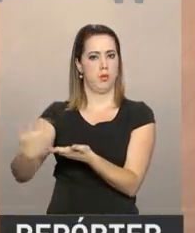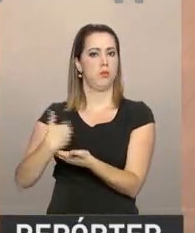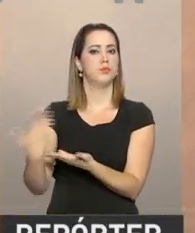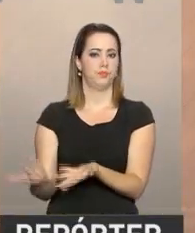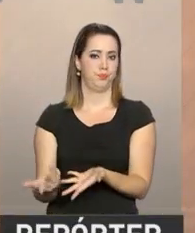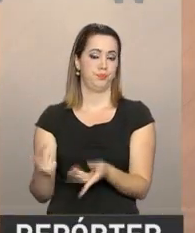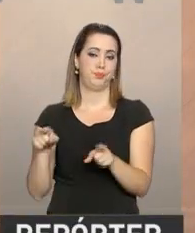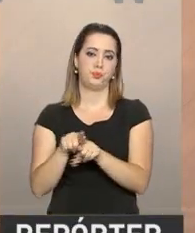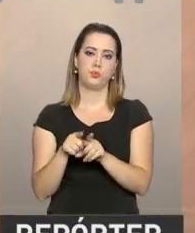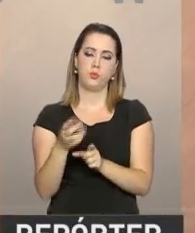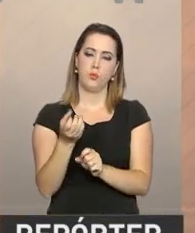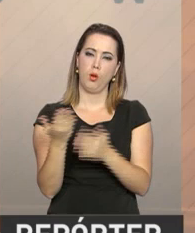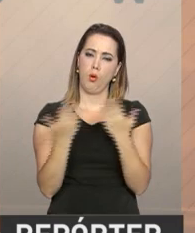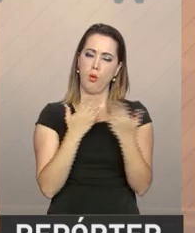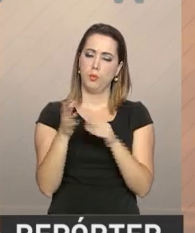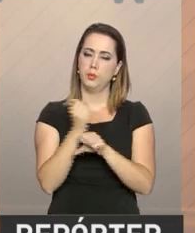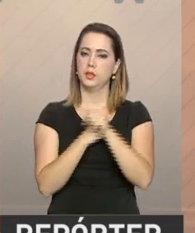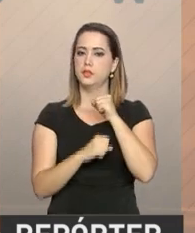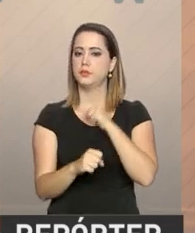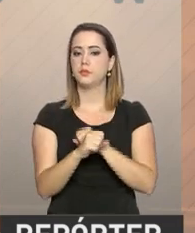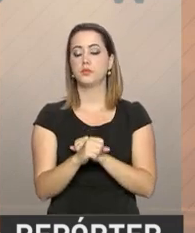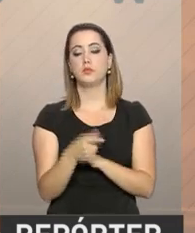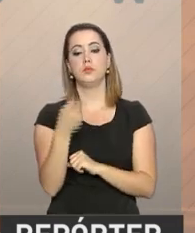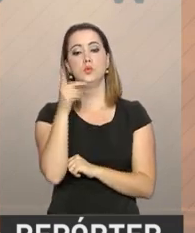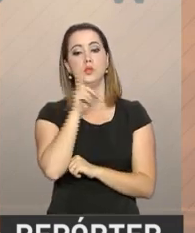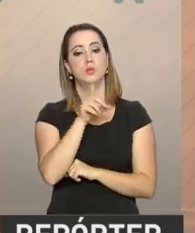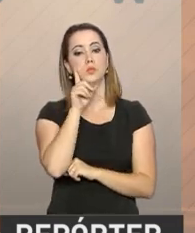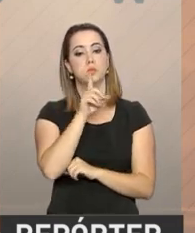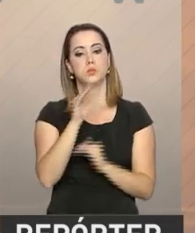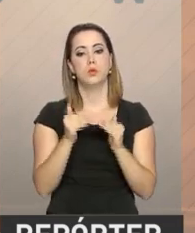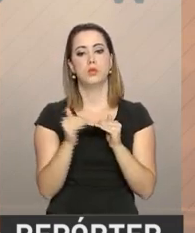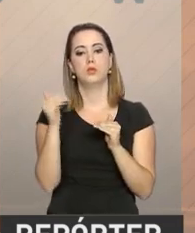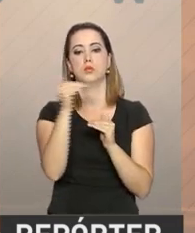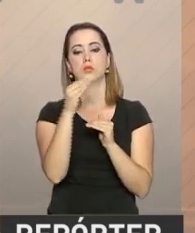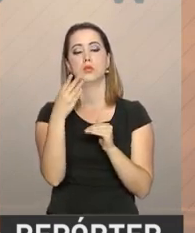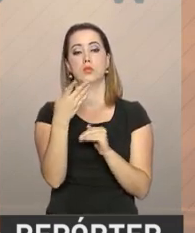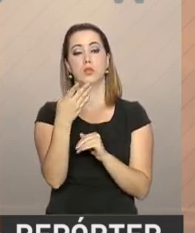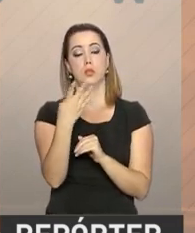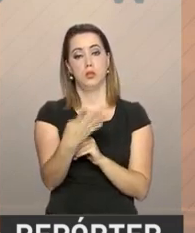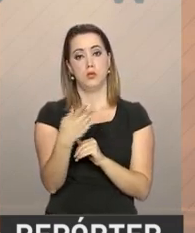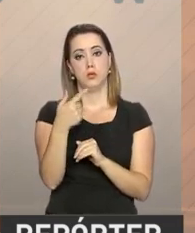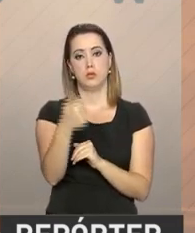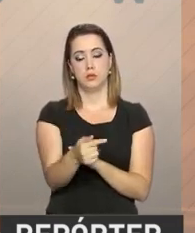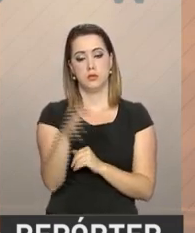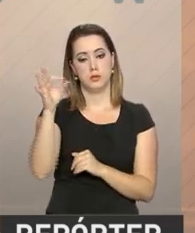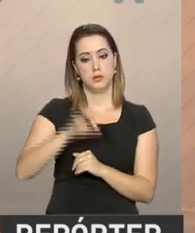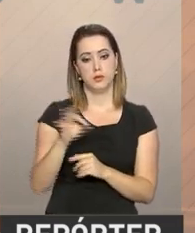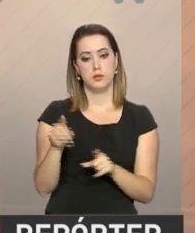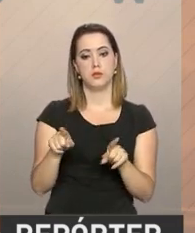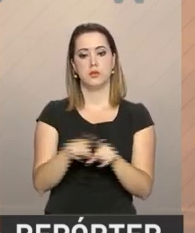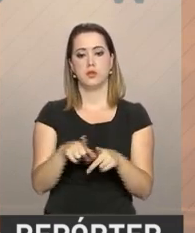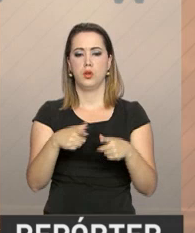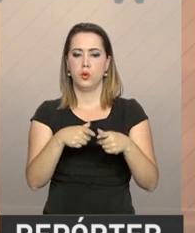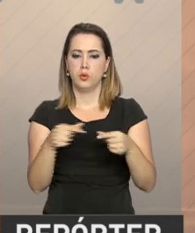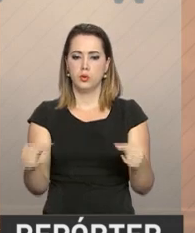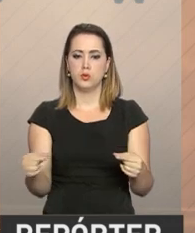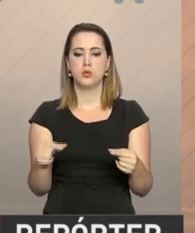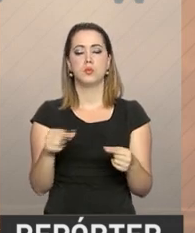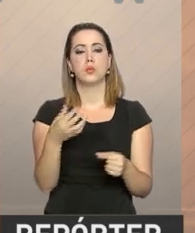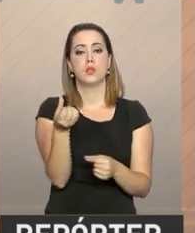2015 o número de chegadas de norte-americanos aumentou 47% o de japoneses